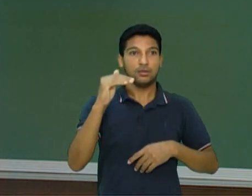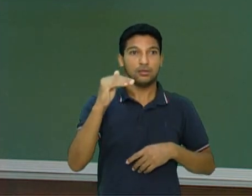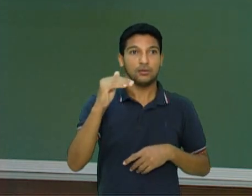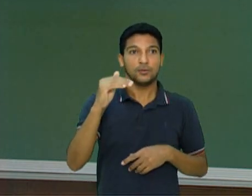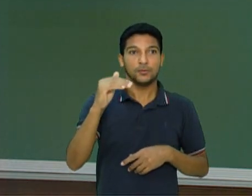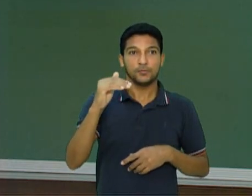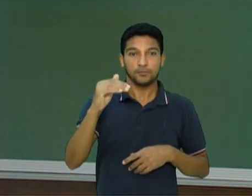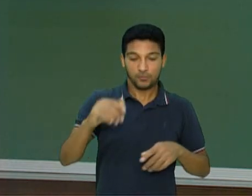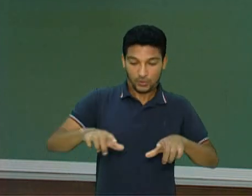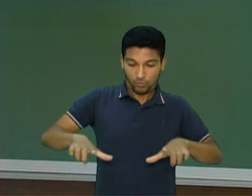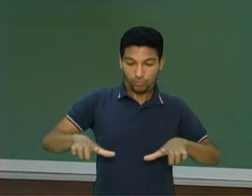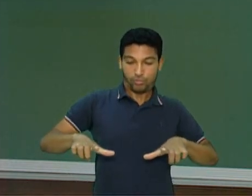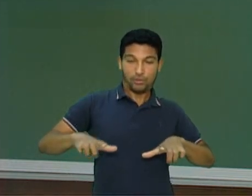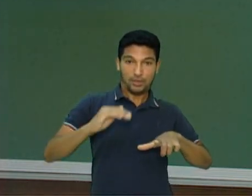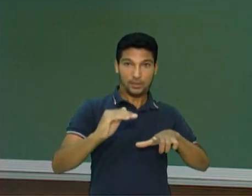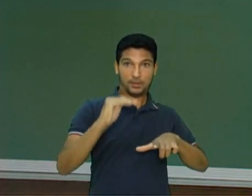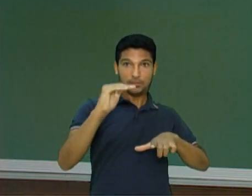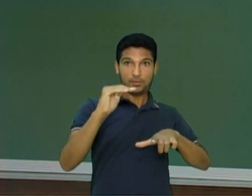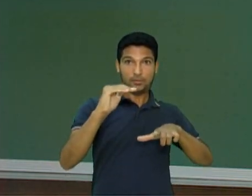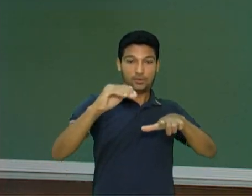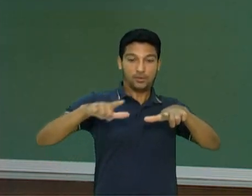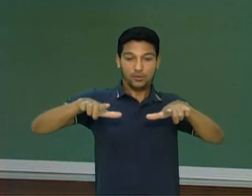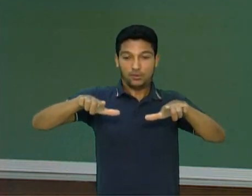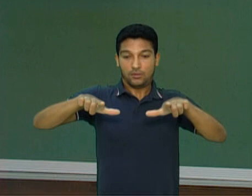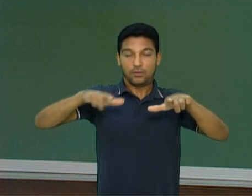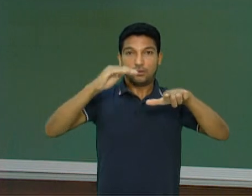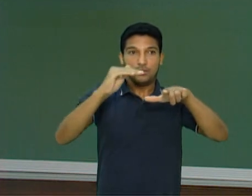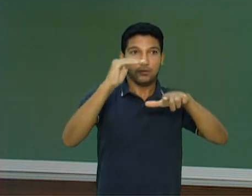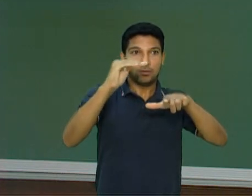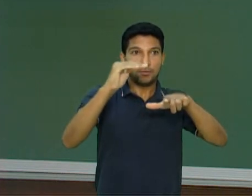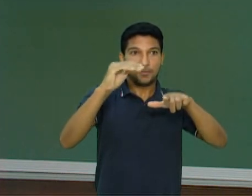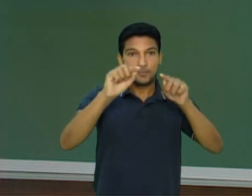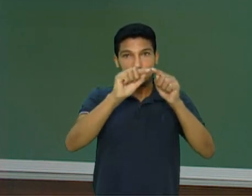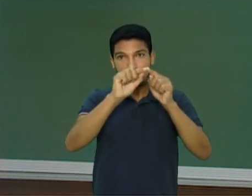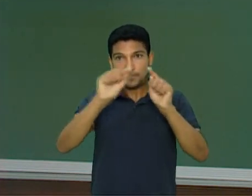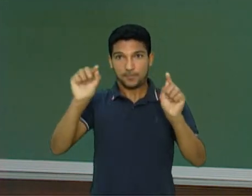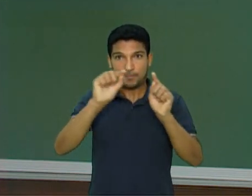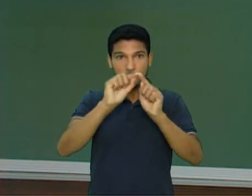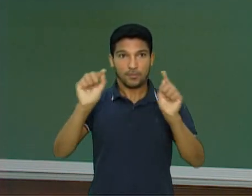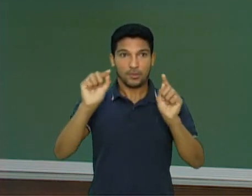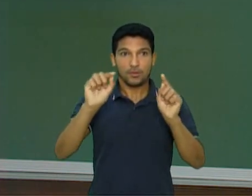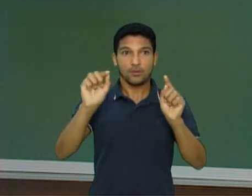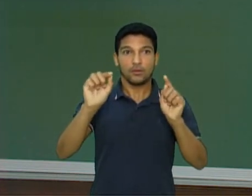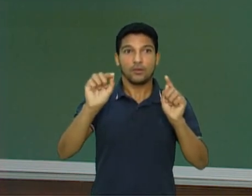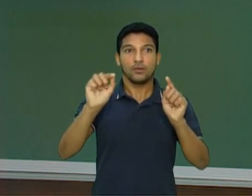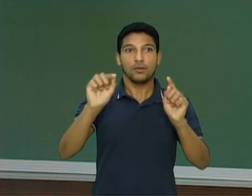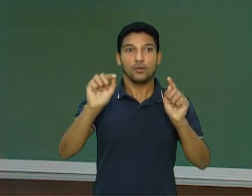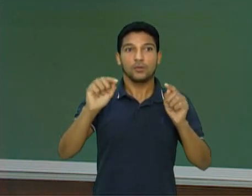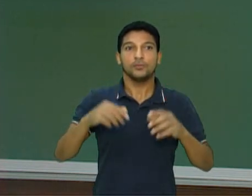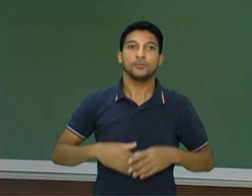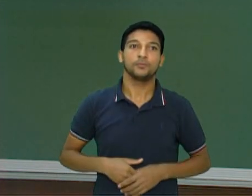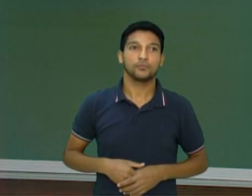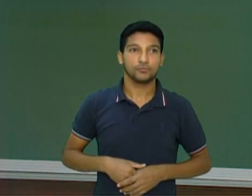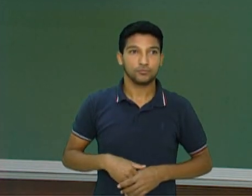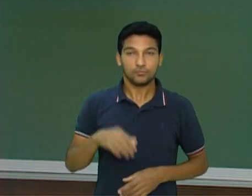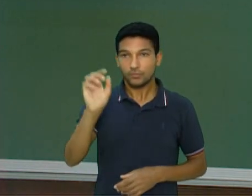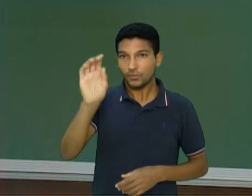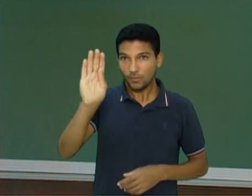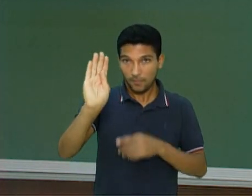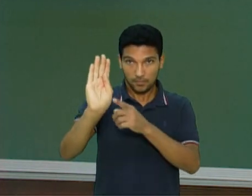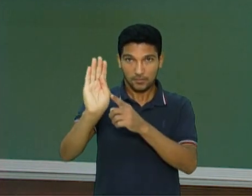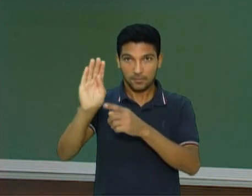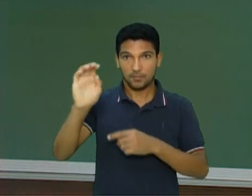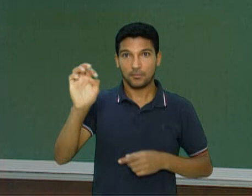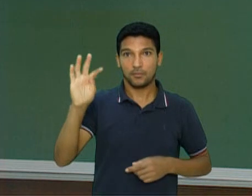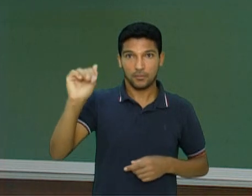o plano beta, nesse caso eu tenho aqui o plano beta, é ele que a gente está chamando de solo para ficar mais fácil a compreensão